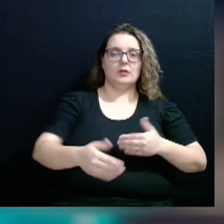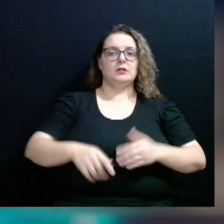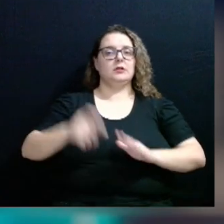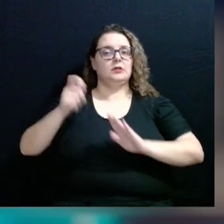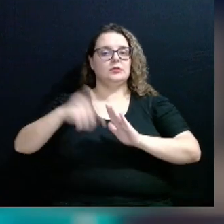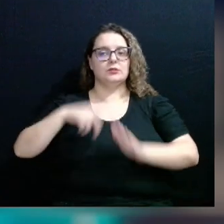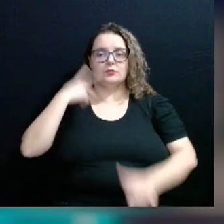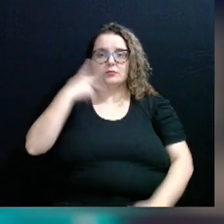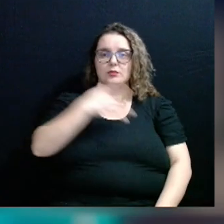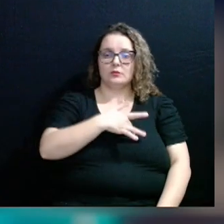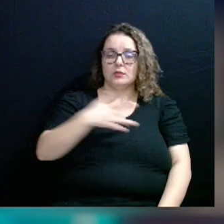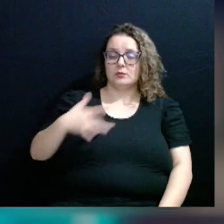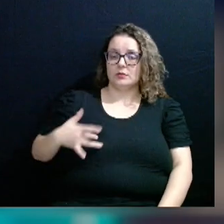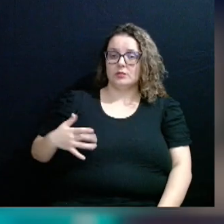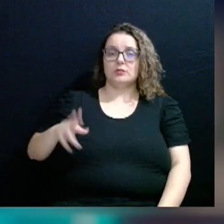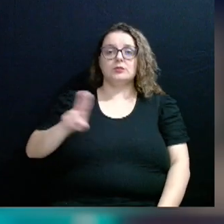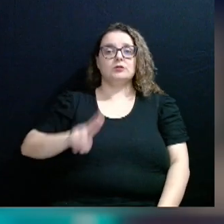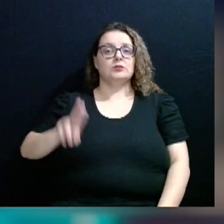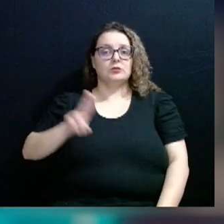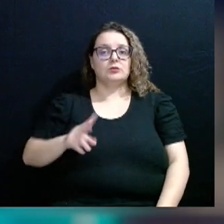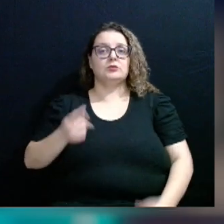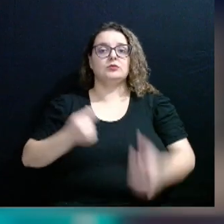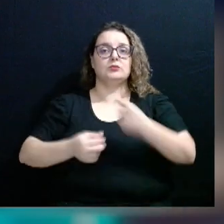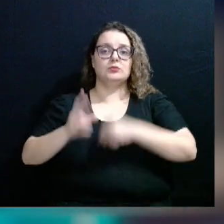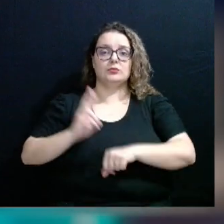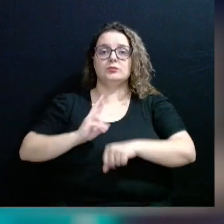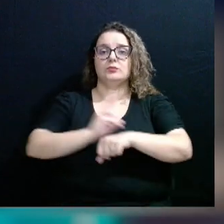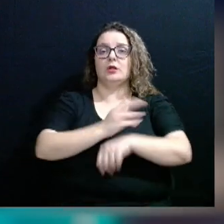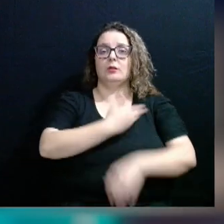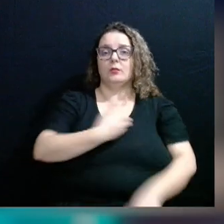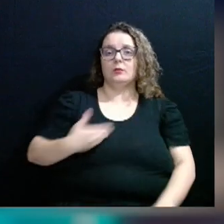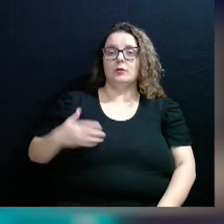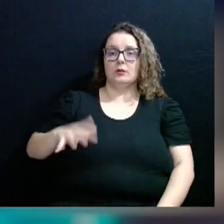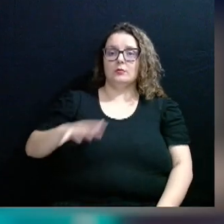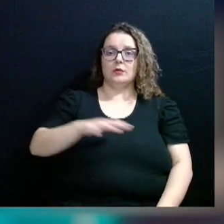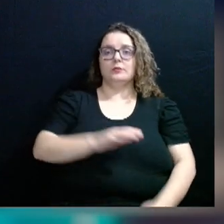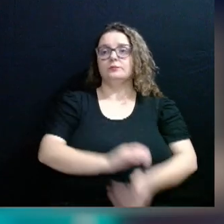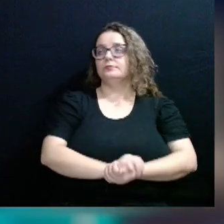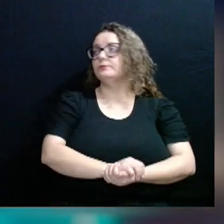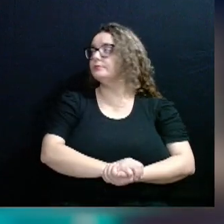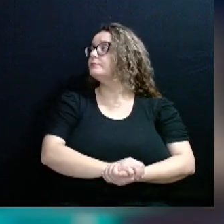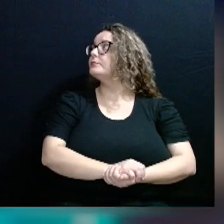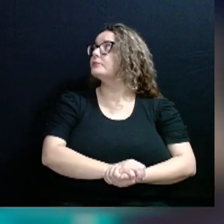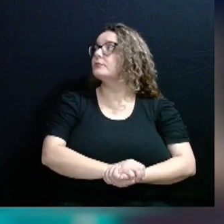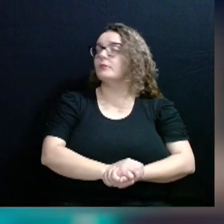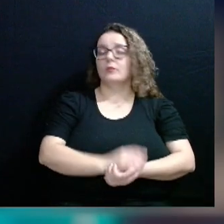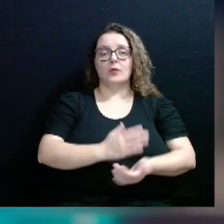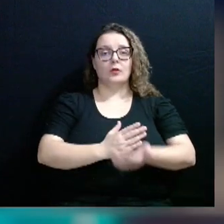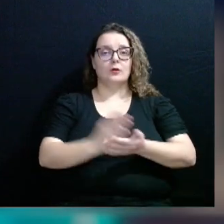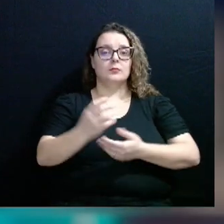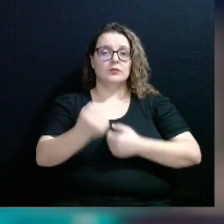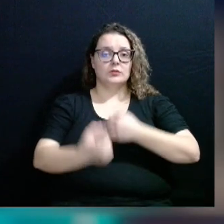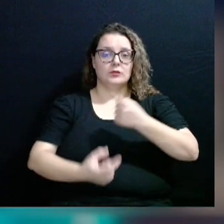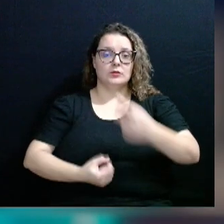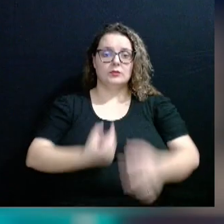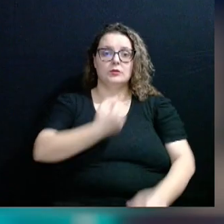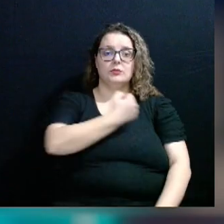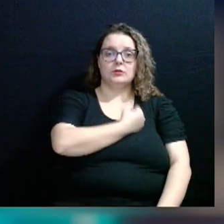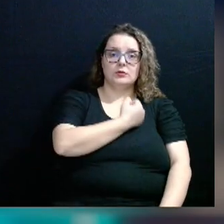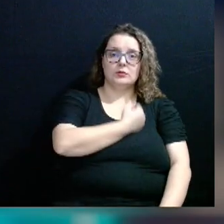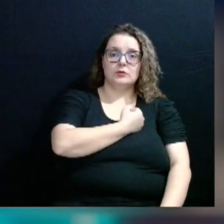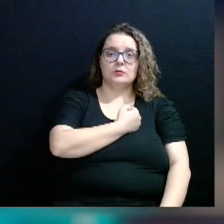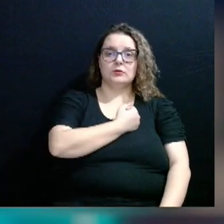da aplicação dos recursos públicos no setor. Iniciando então com alguns números, né, dados demográficos